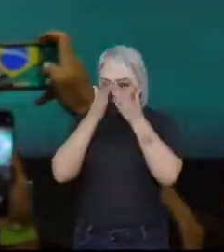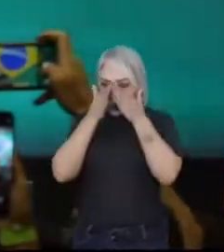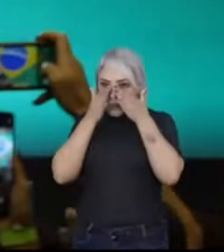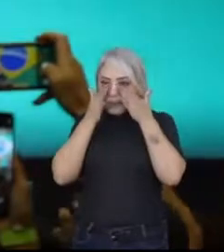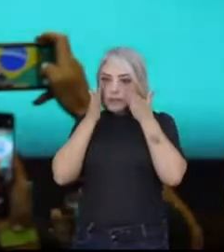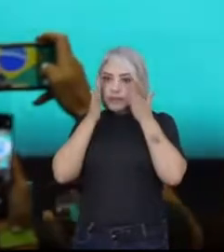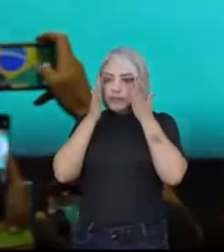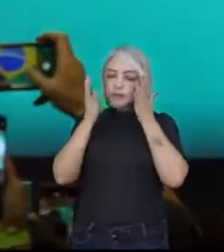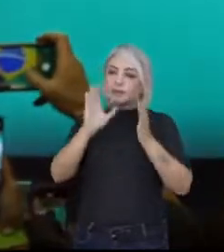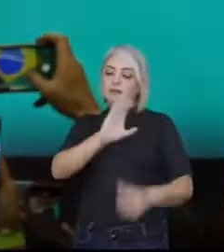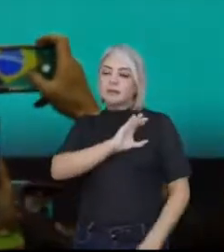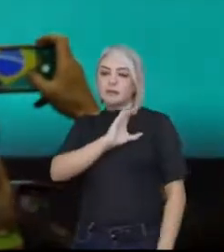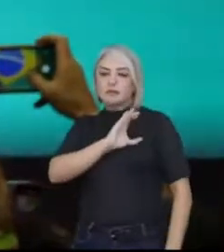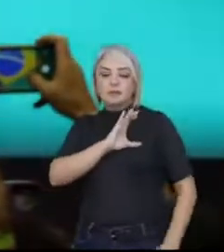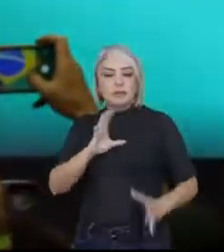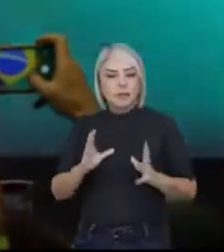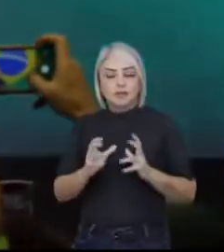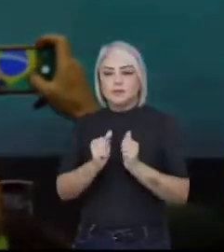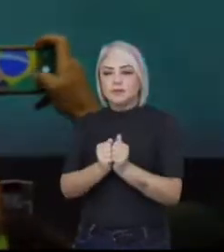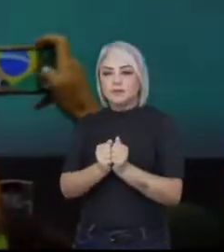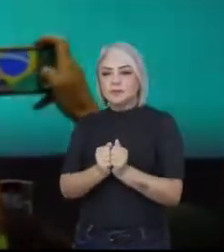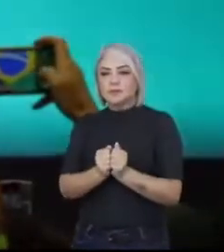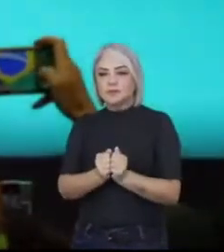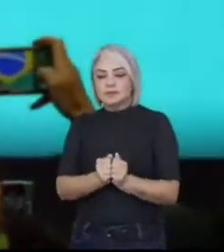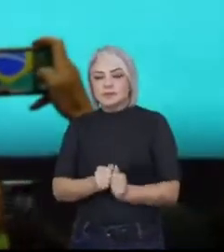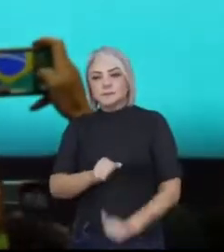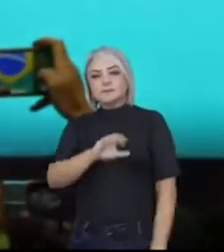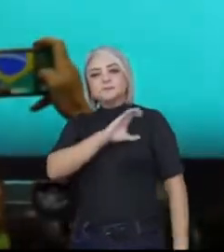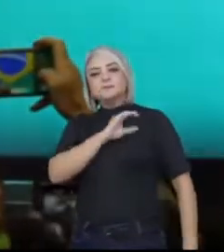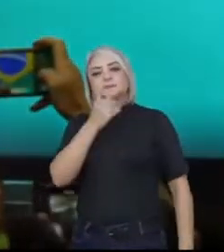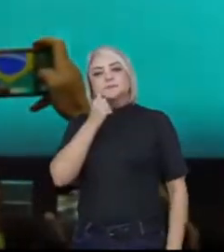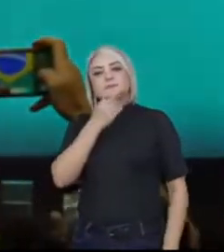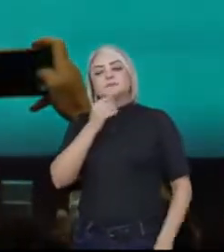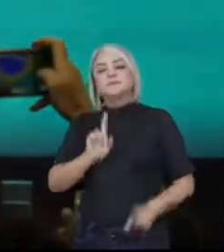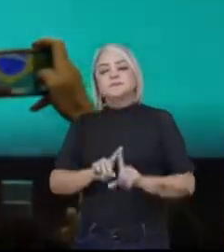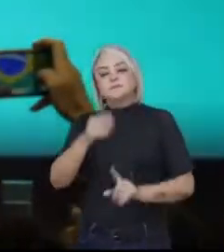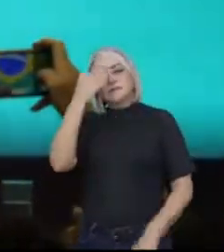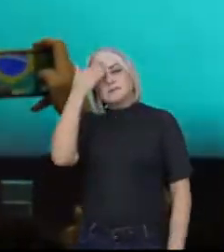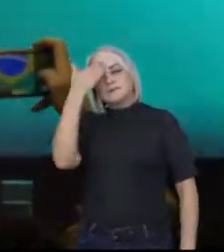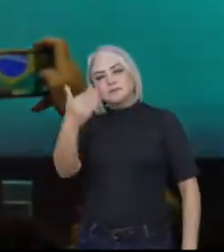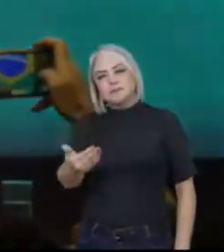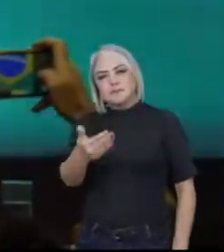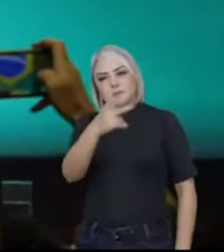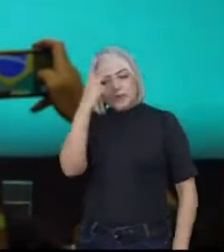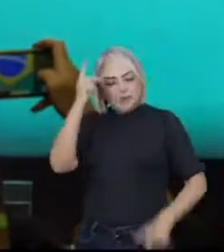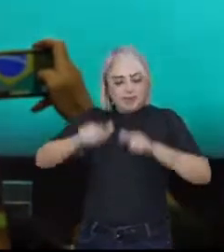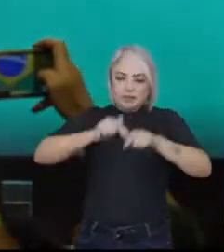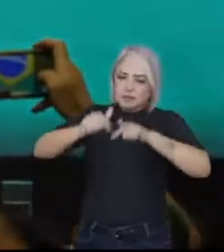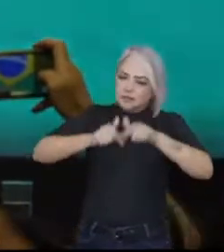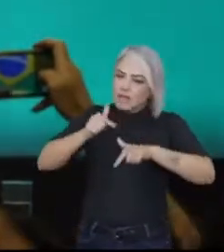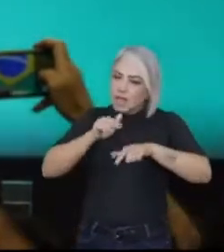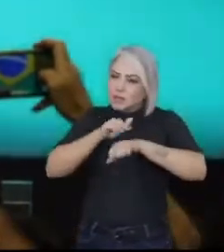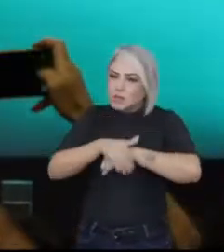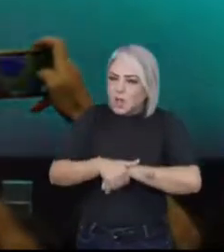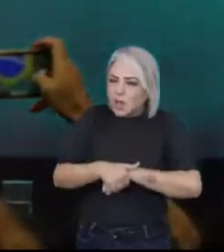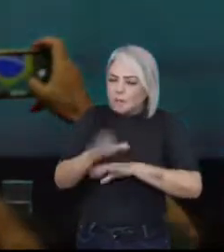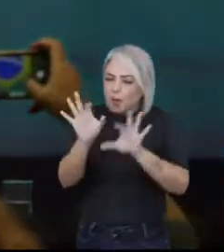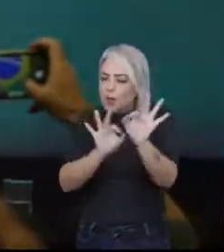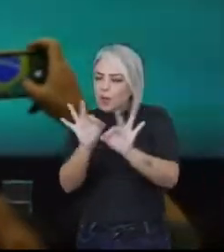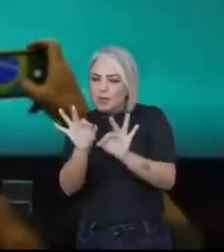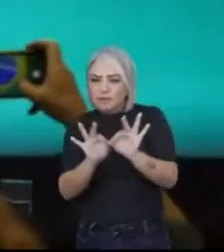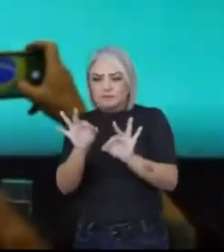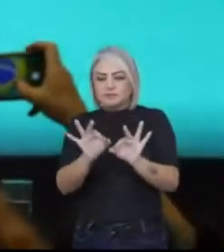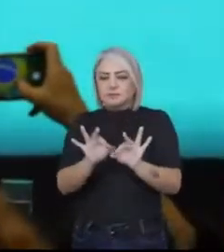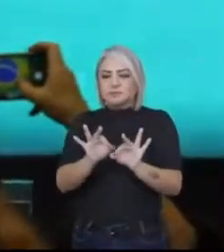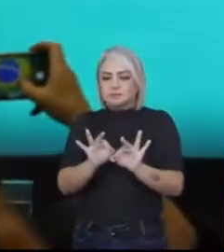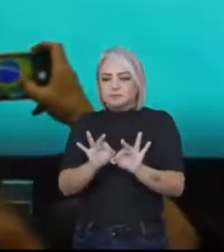a todos os companheiros e companheiras, mas, sobretudo, agradecer ao pessoal que trabalhou à noite para organizar isso aqui. A gente chega aqui, está